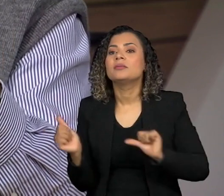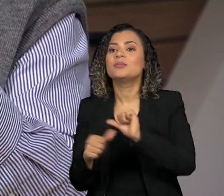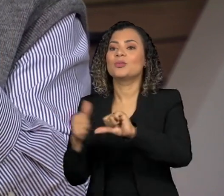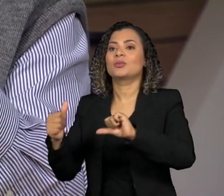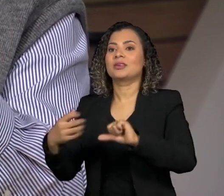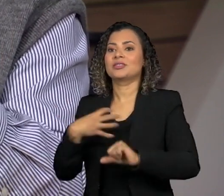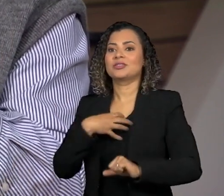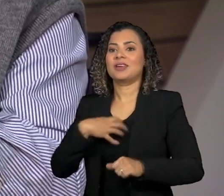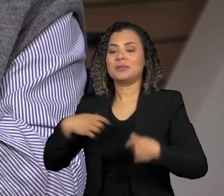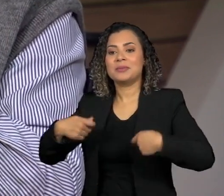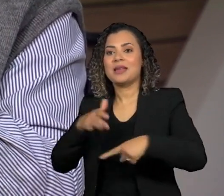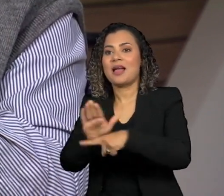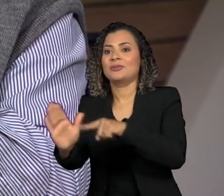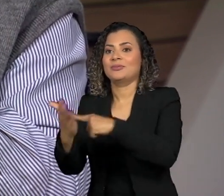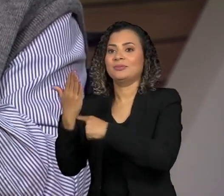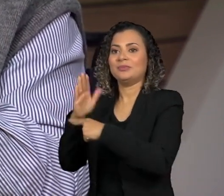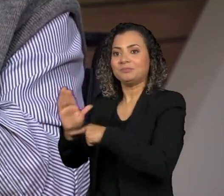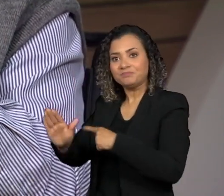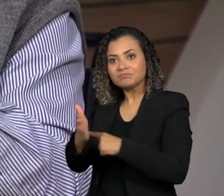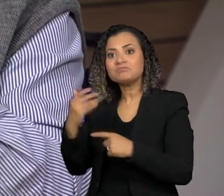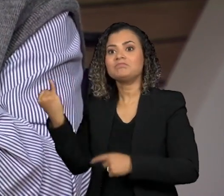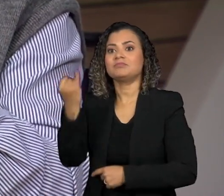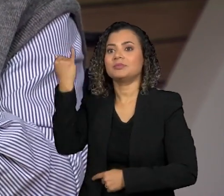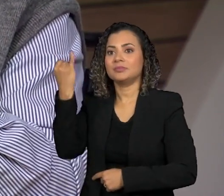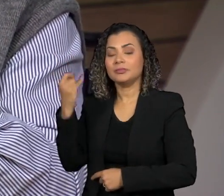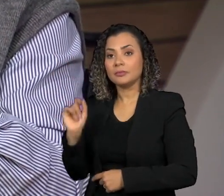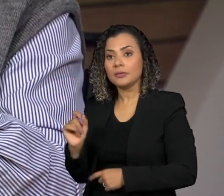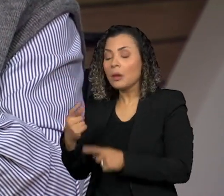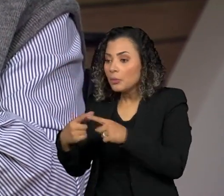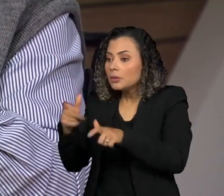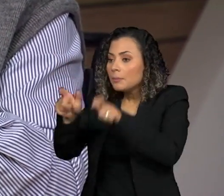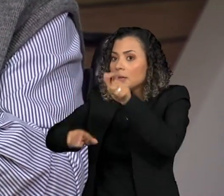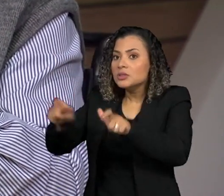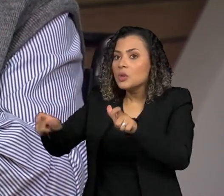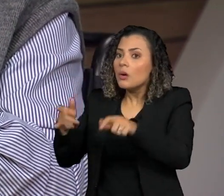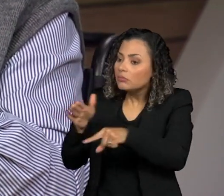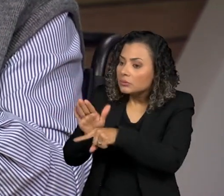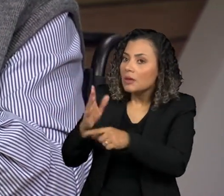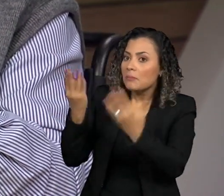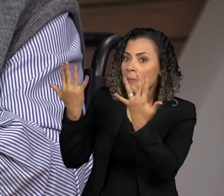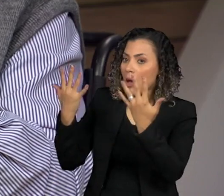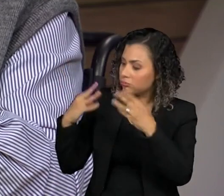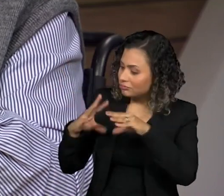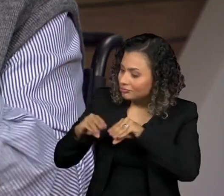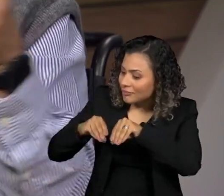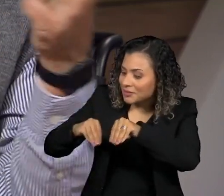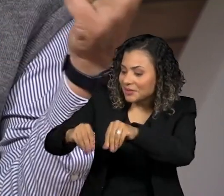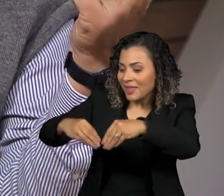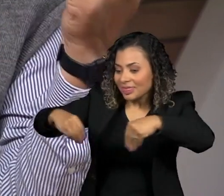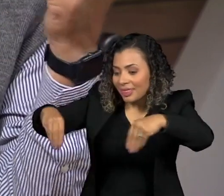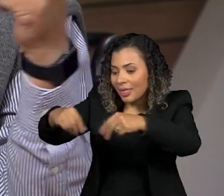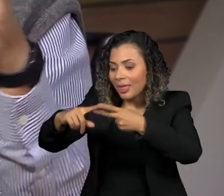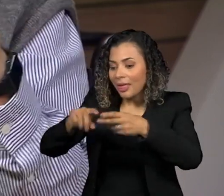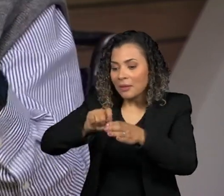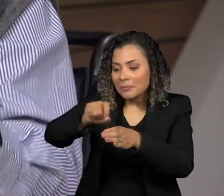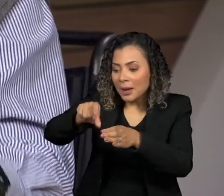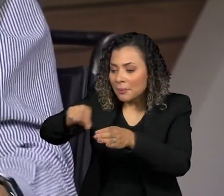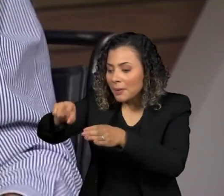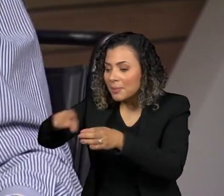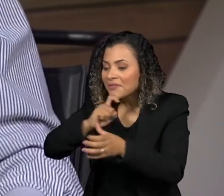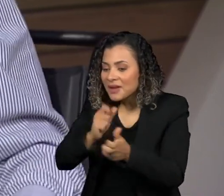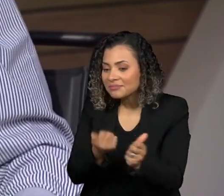cooperação é necessária. Então, existem efeitos indiretos da convivência no verde, e para se enxergar o